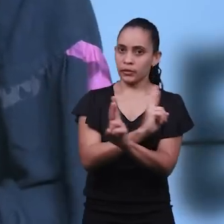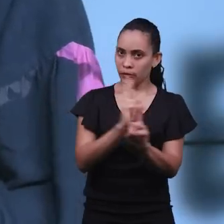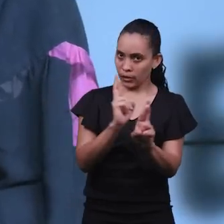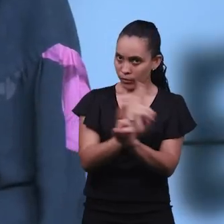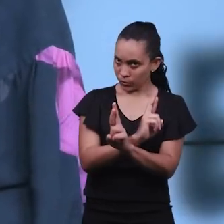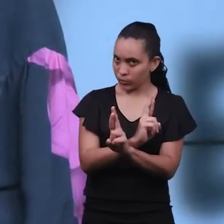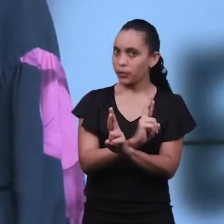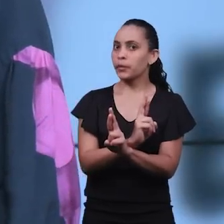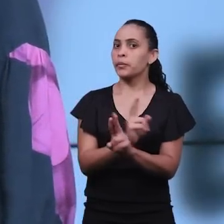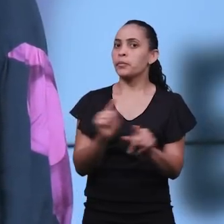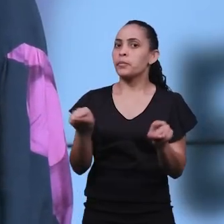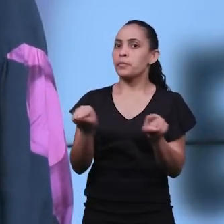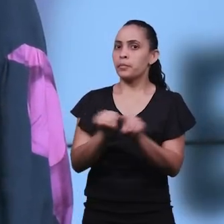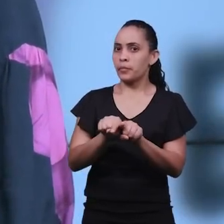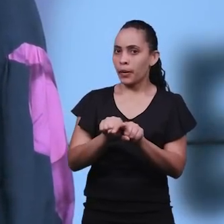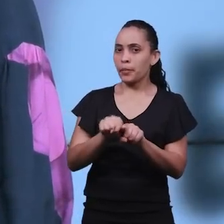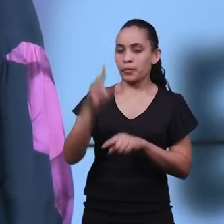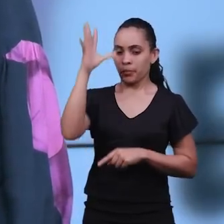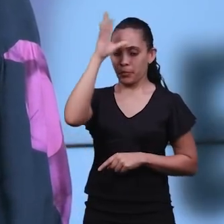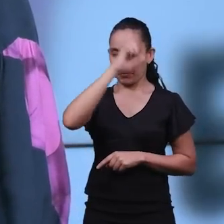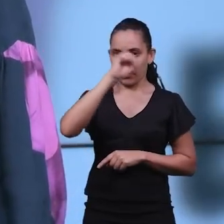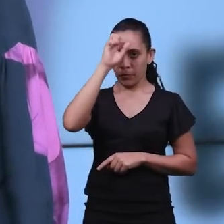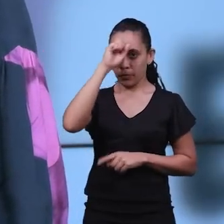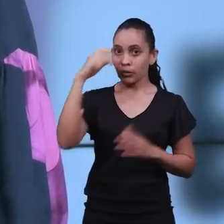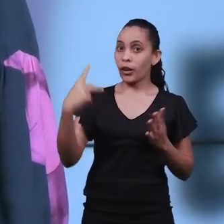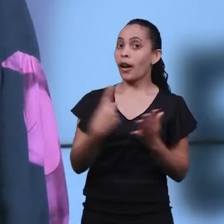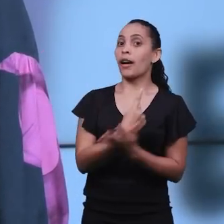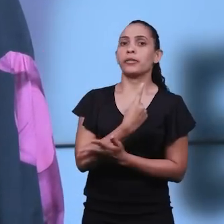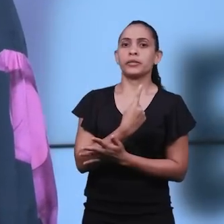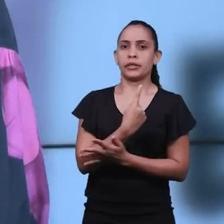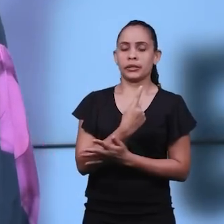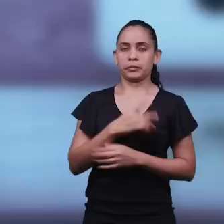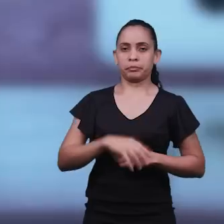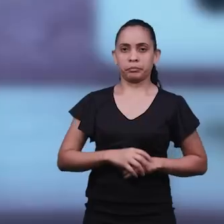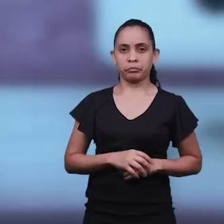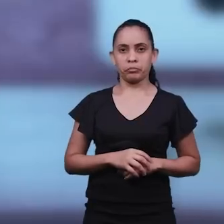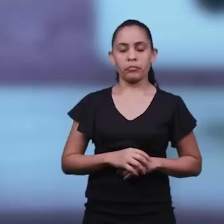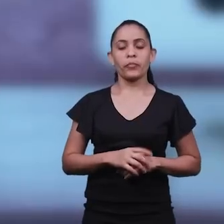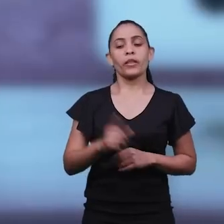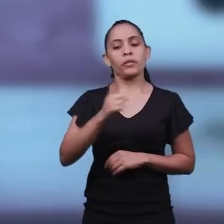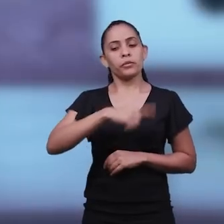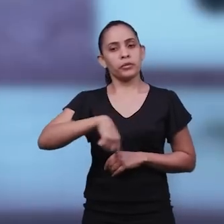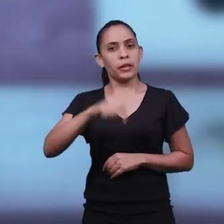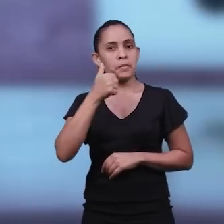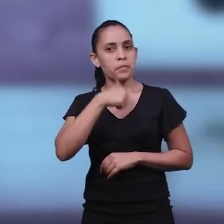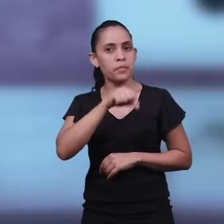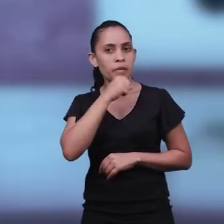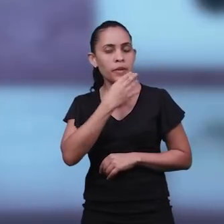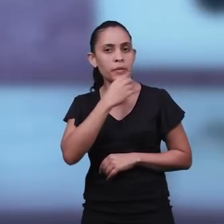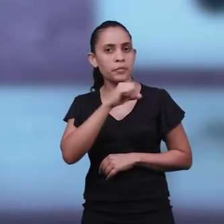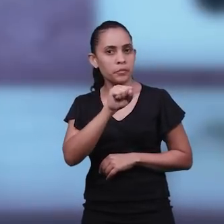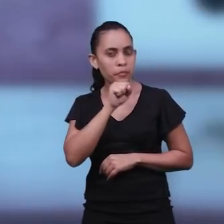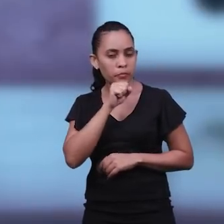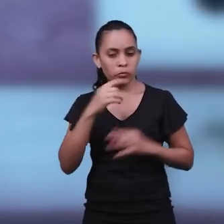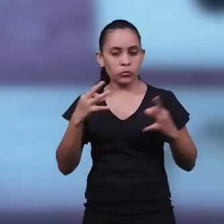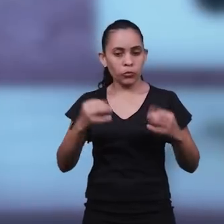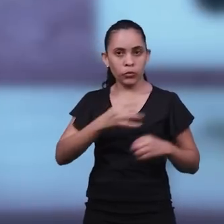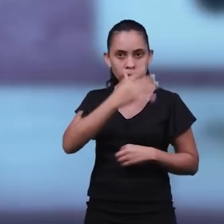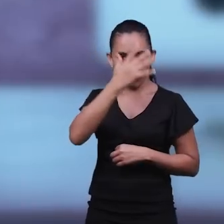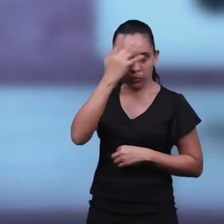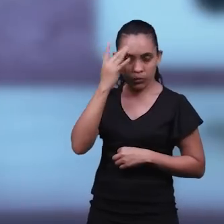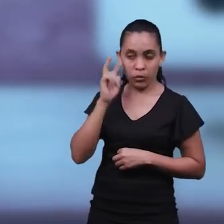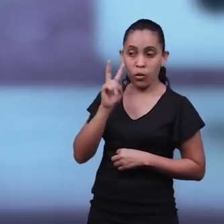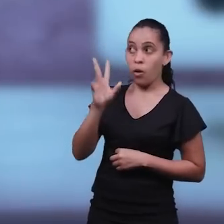se relacionam, para que a aprendizagem ocorra. Pais e ouvintes, o